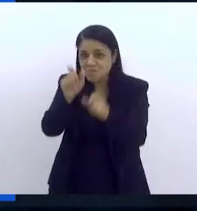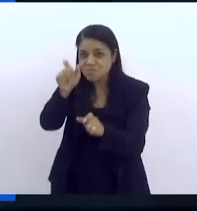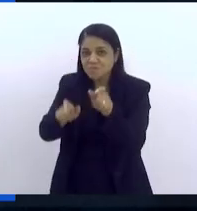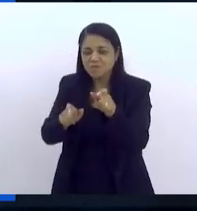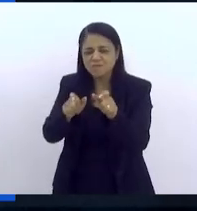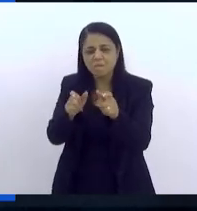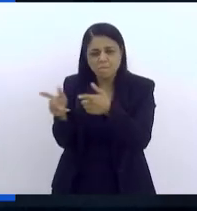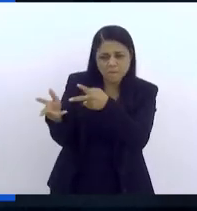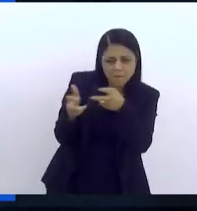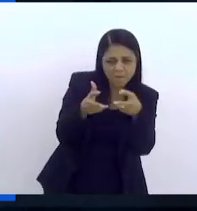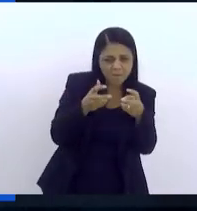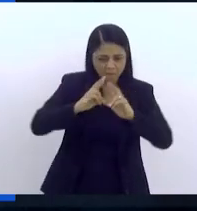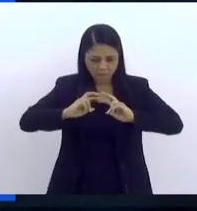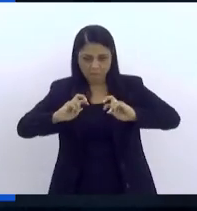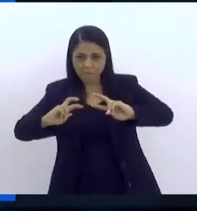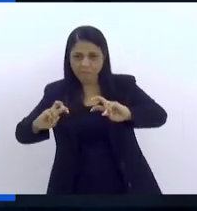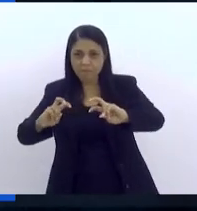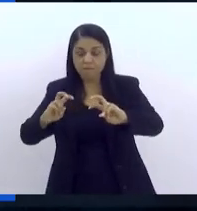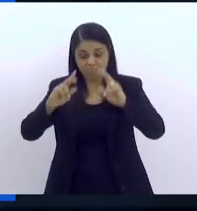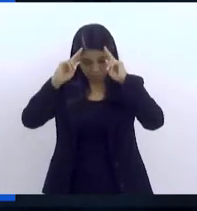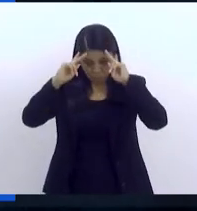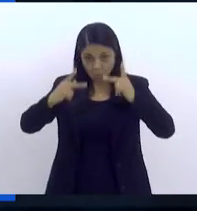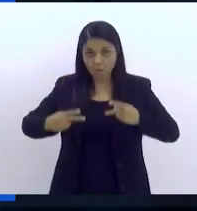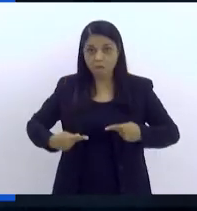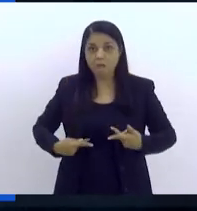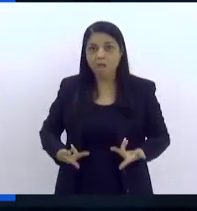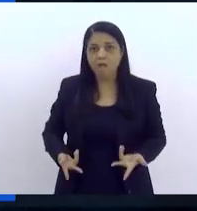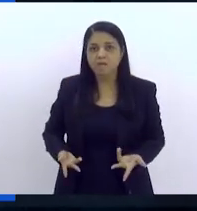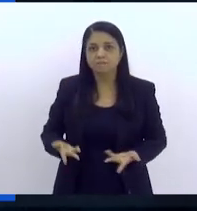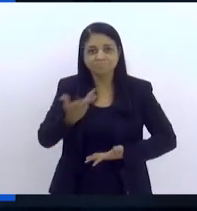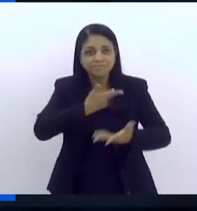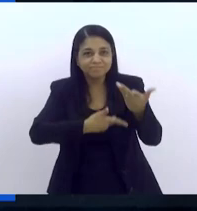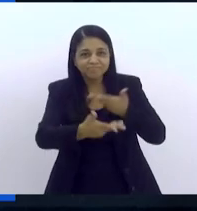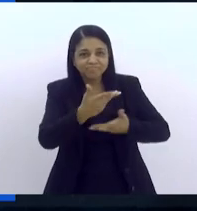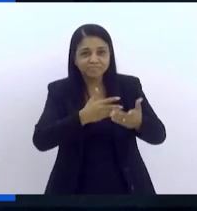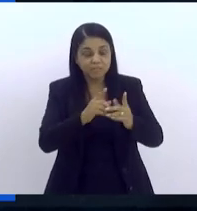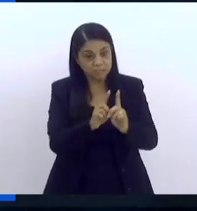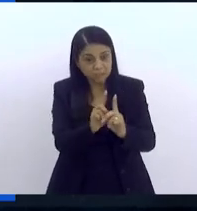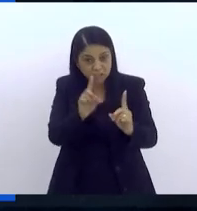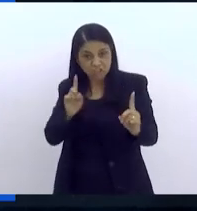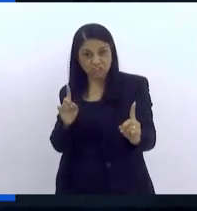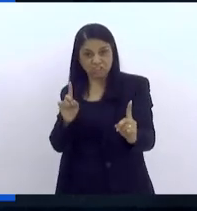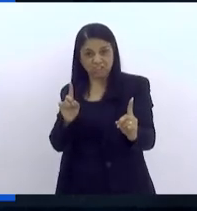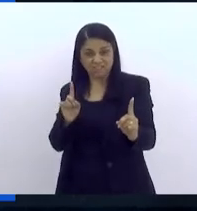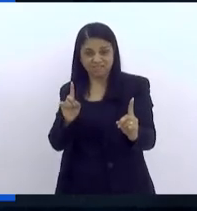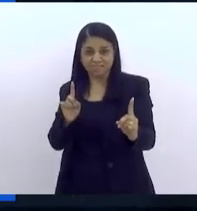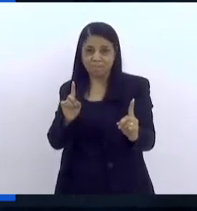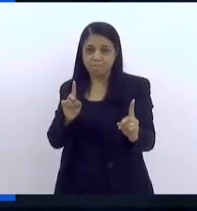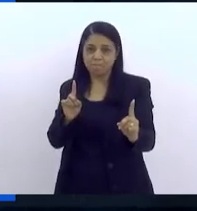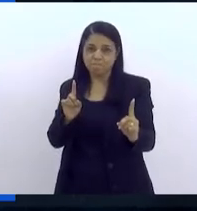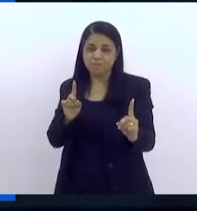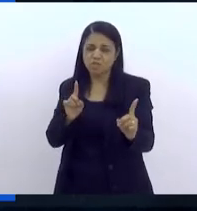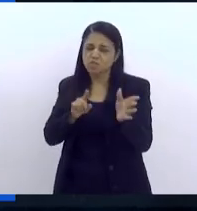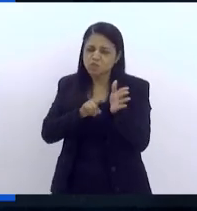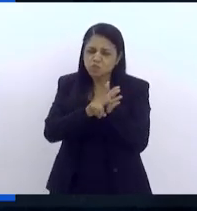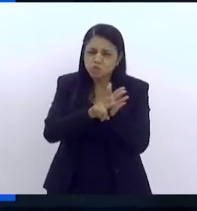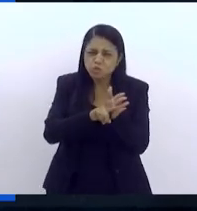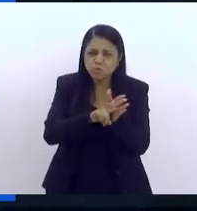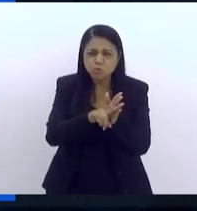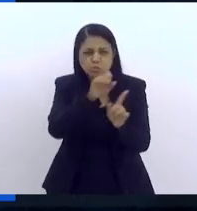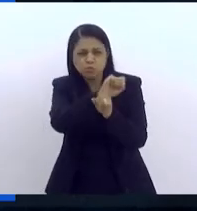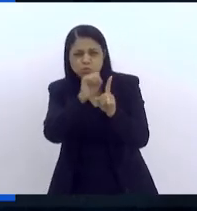perceber umas as outras como pessoas humanas quanto mais distante a gente fica das pessoas e aí estudos de sociologia